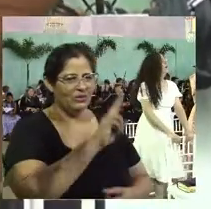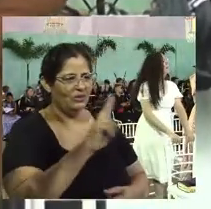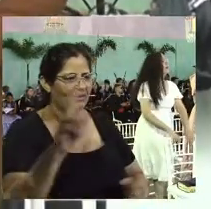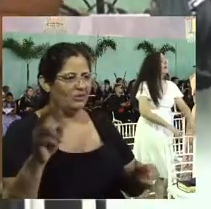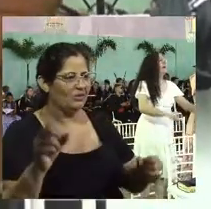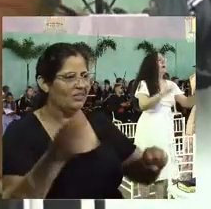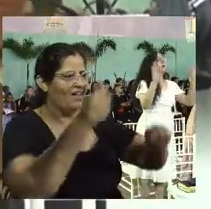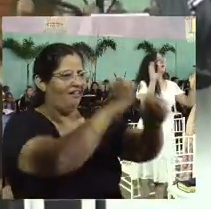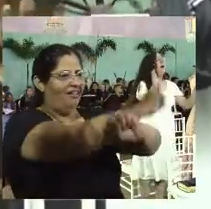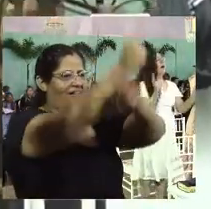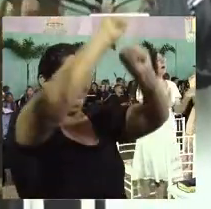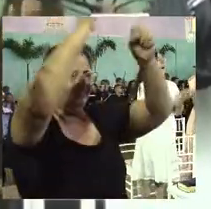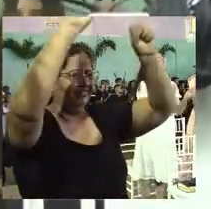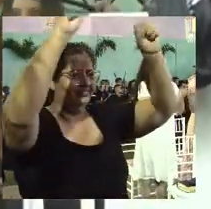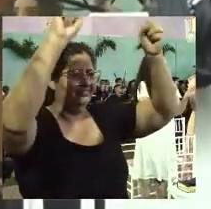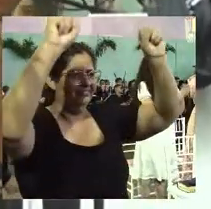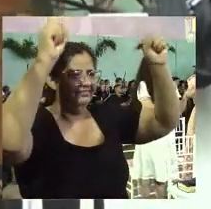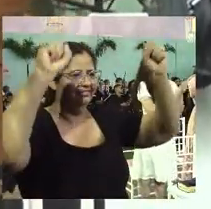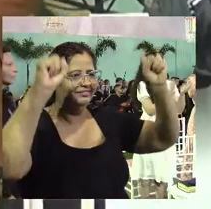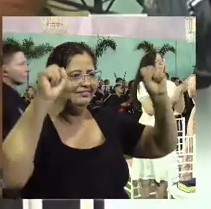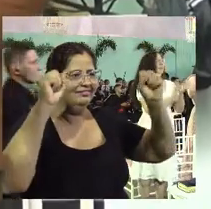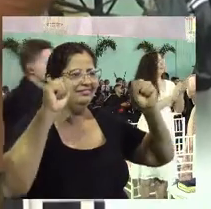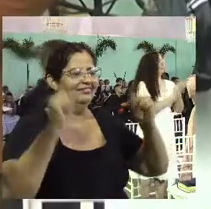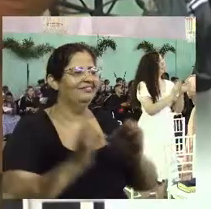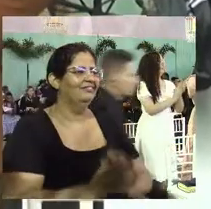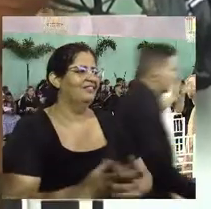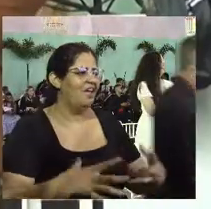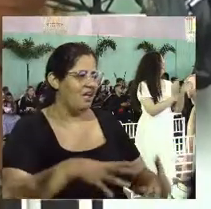aplauda essas almas que aceitaram Jesus